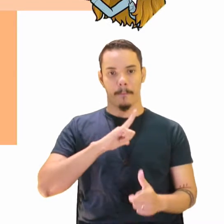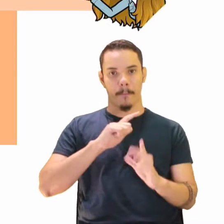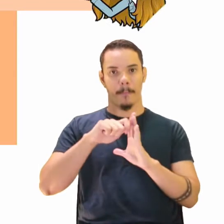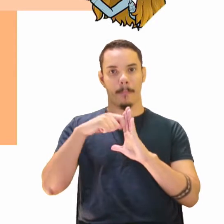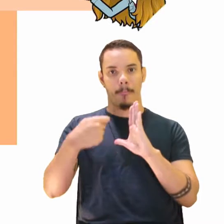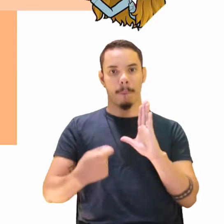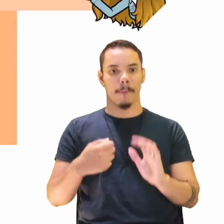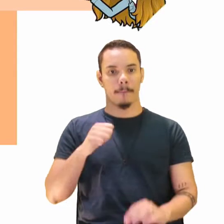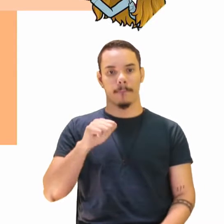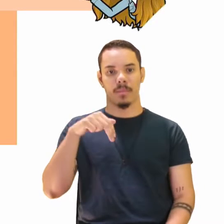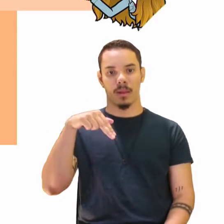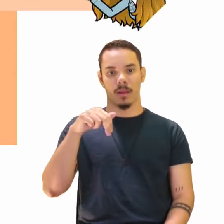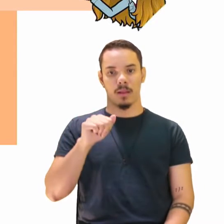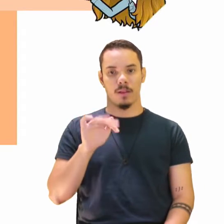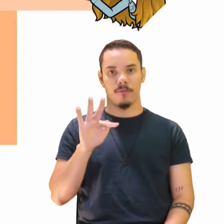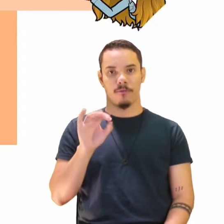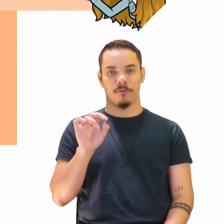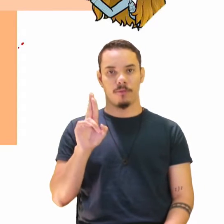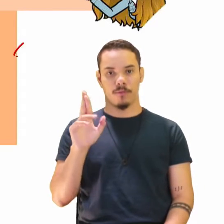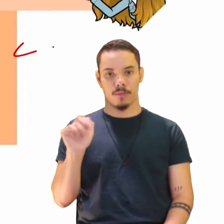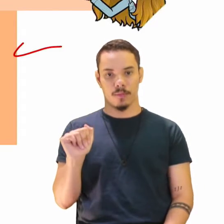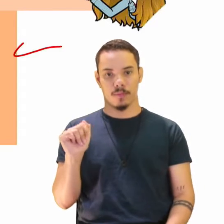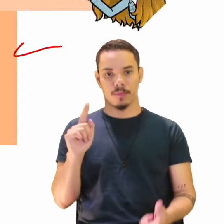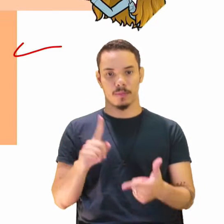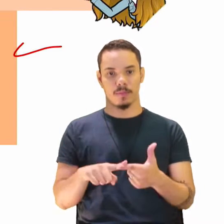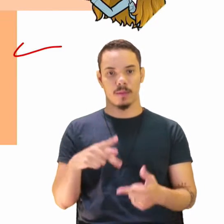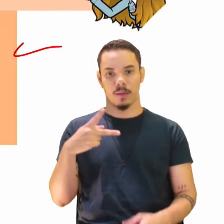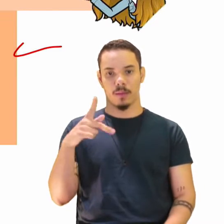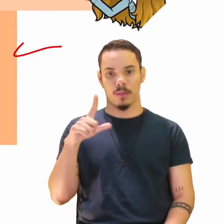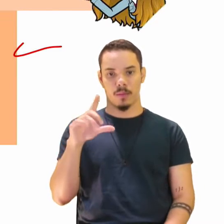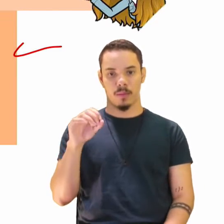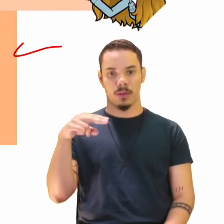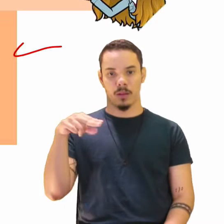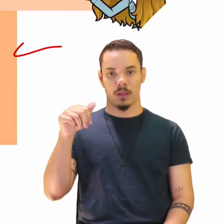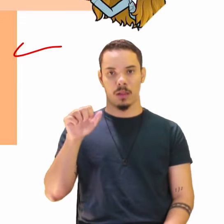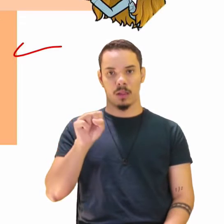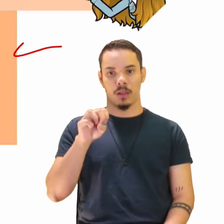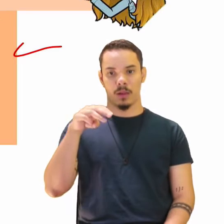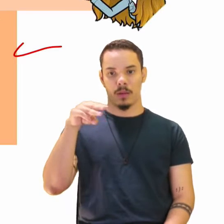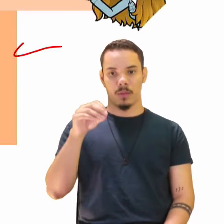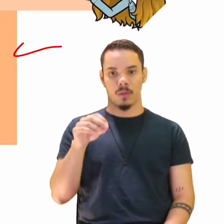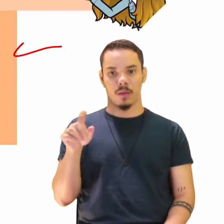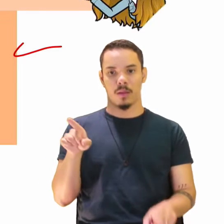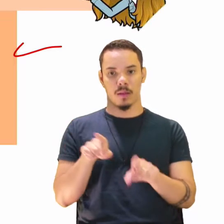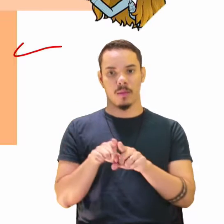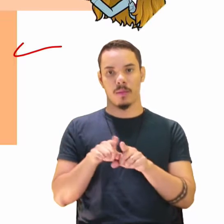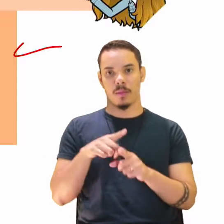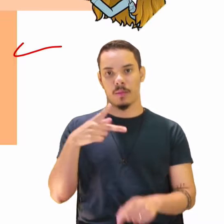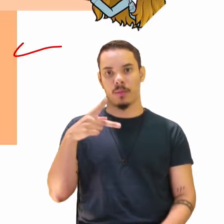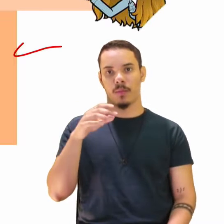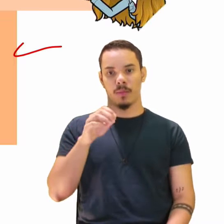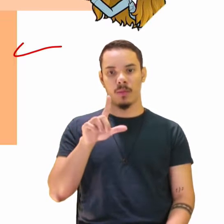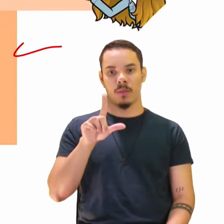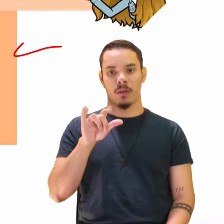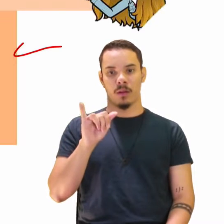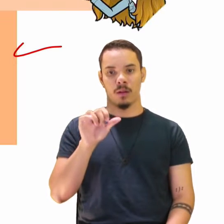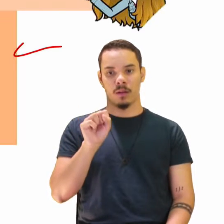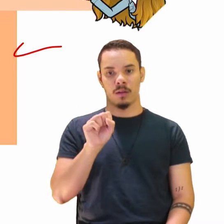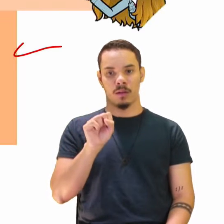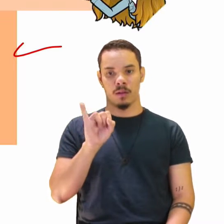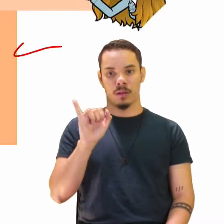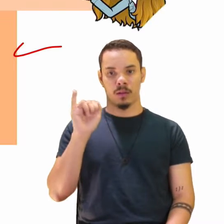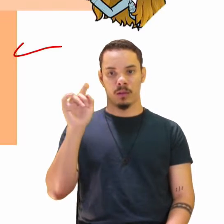anáfora, tá bom? O pleonasmo e o polissíndeto. Quando fala repetição, né? Quando